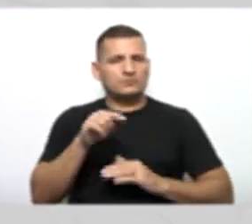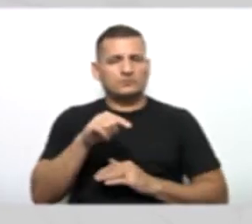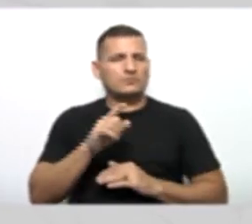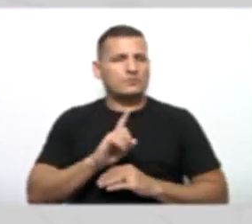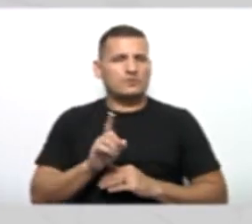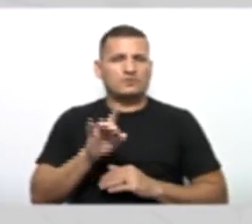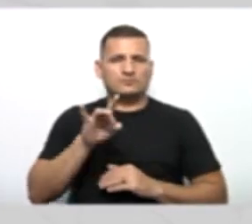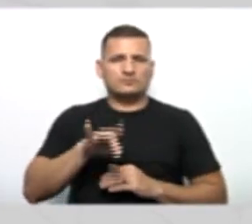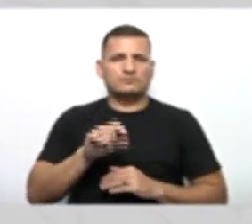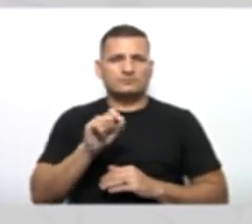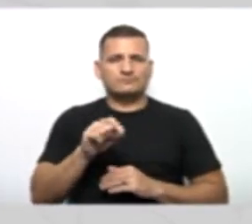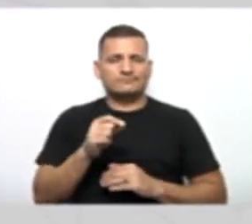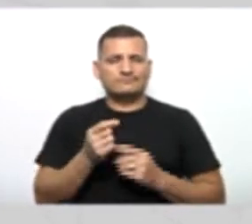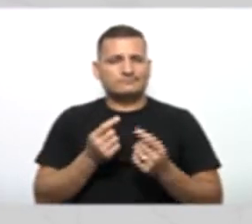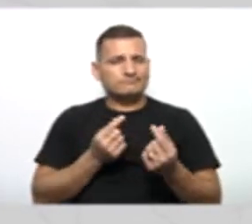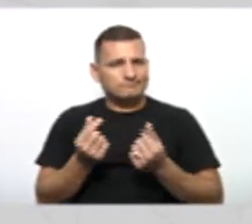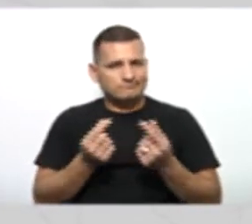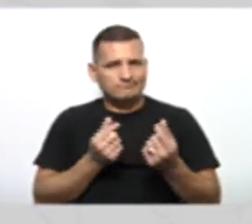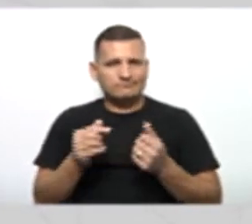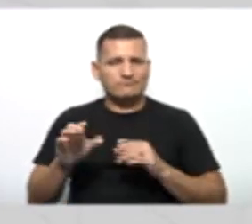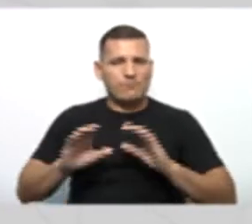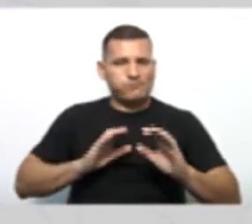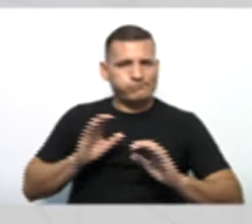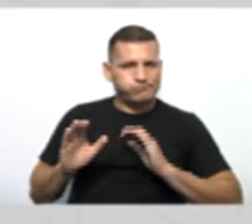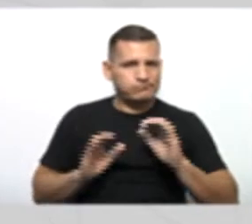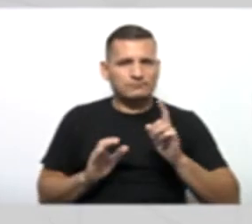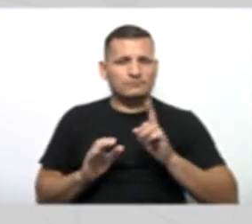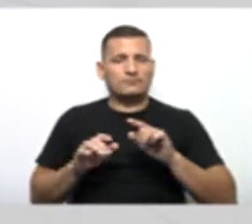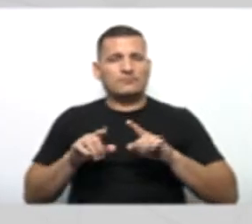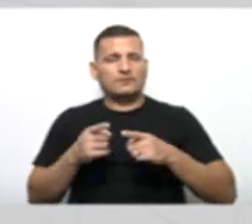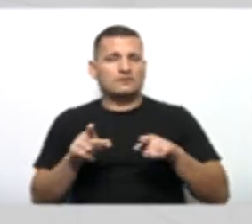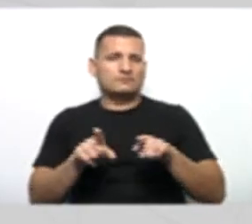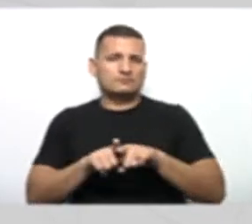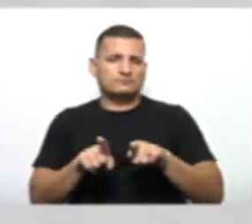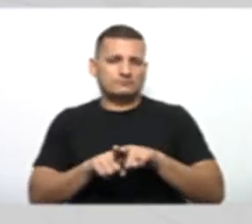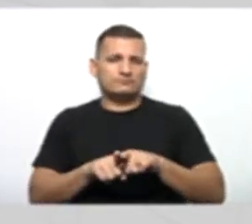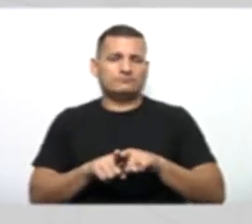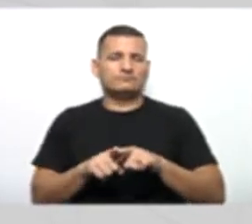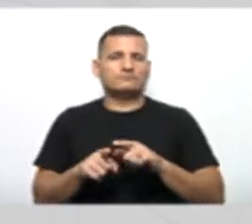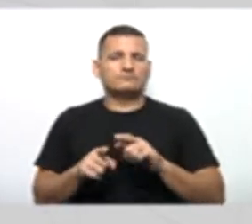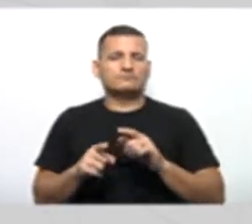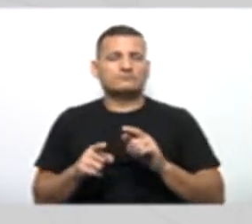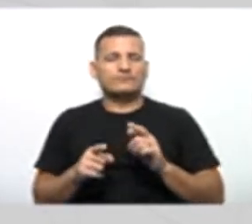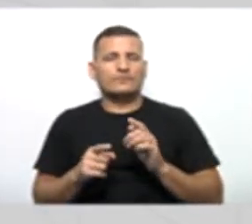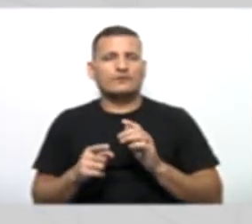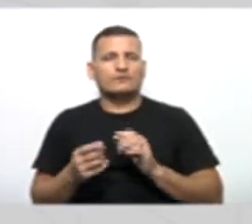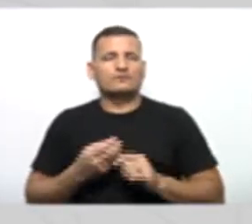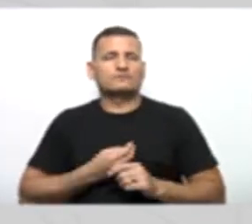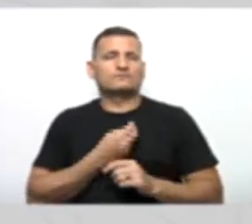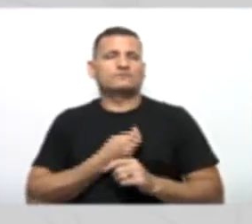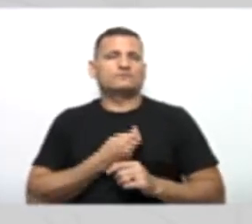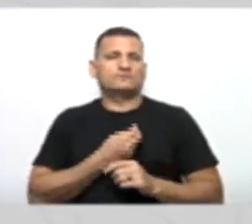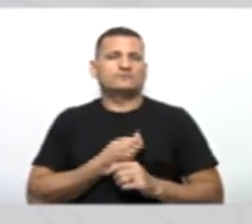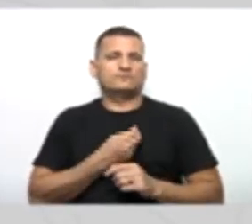um meio de ganhar a vida mas de ganhar pela vida que ela proporci ona representando um